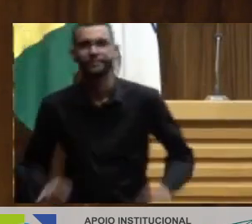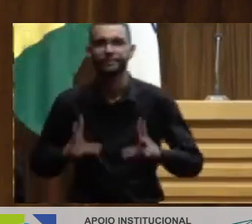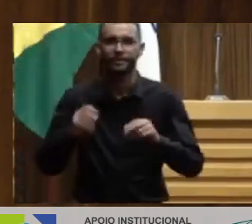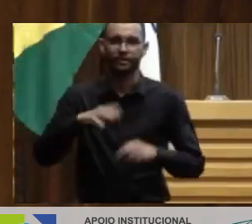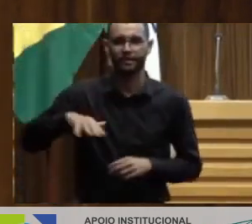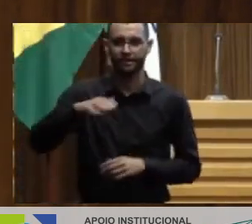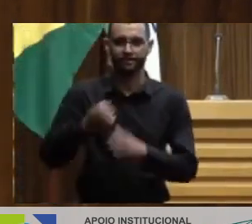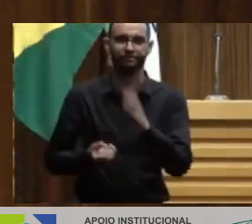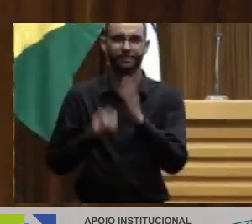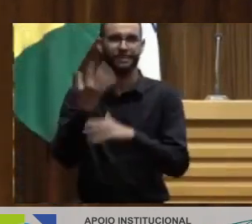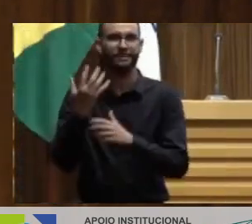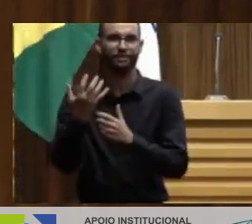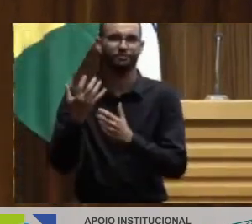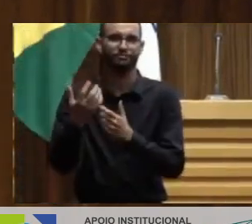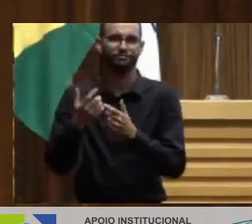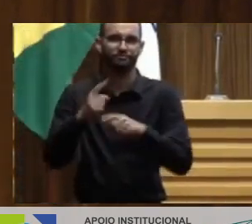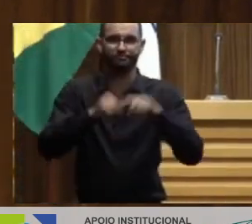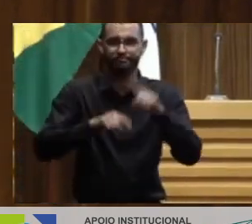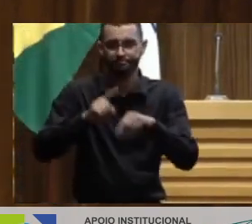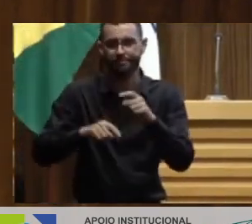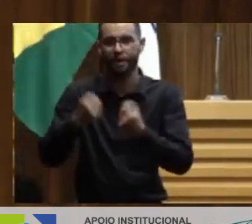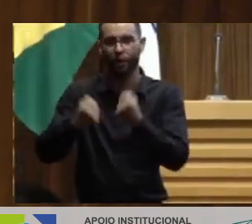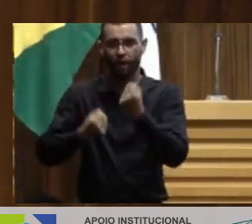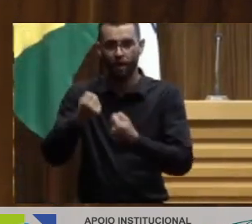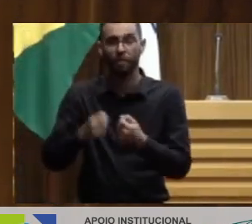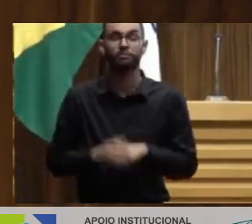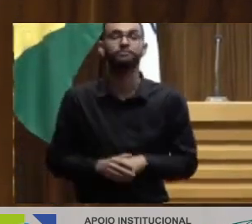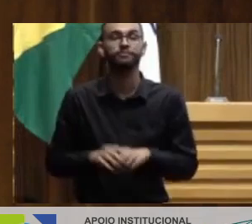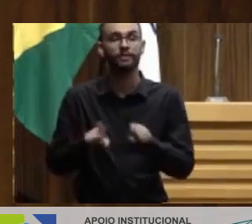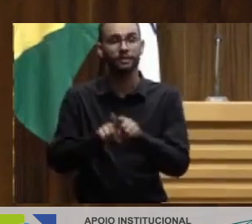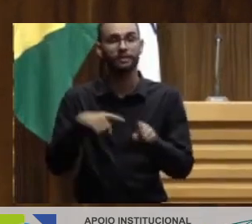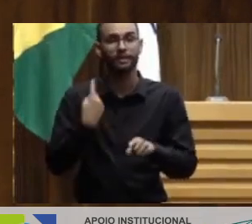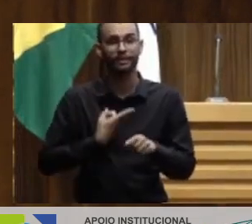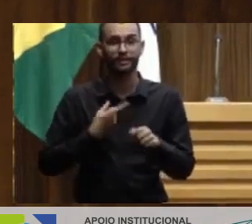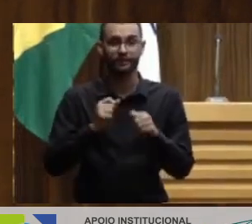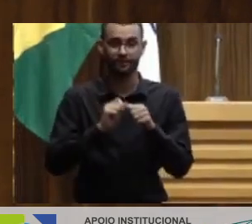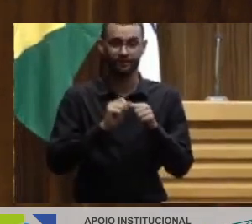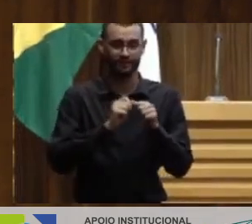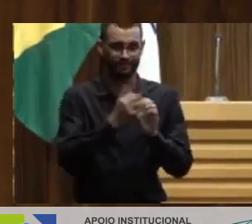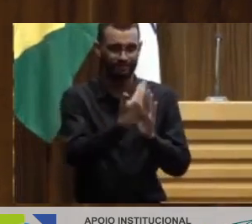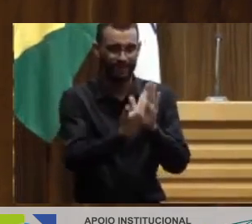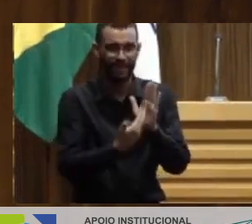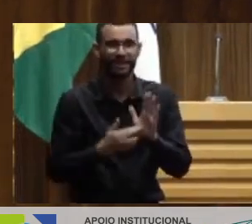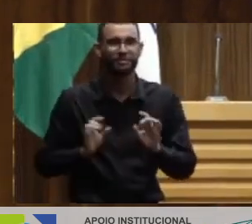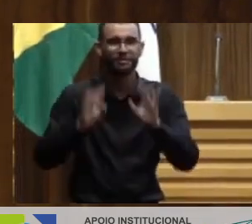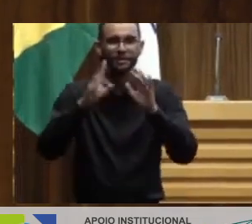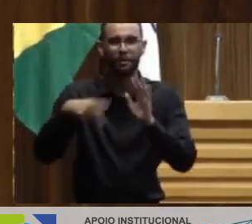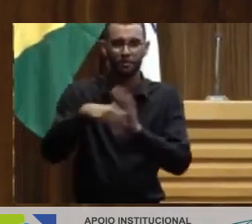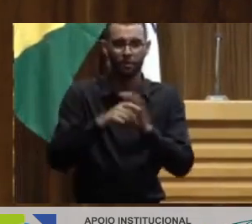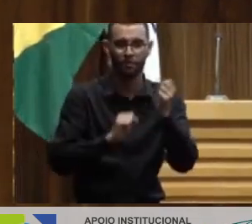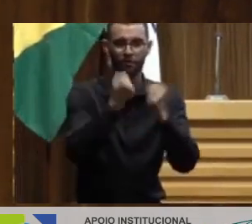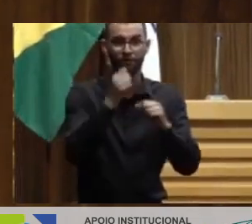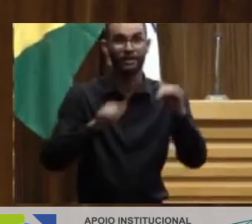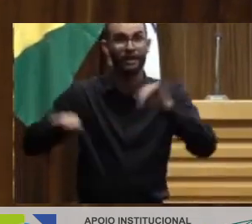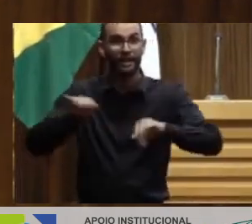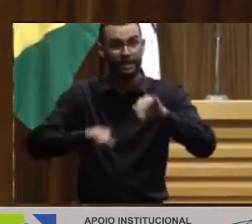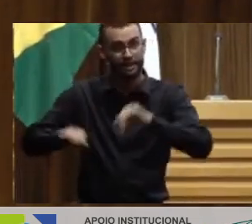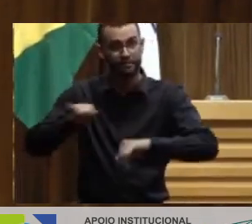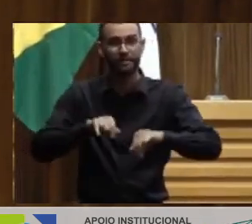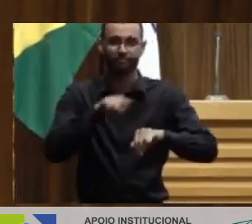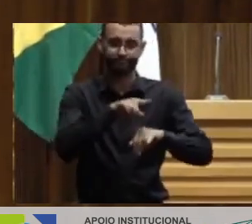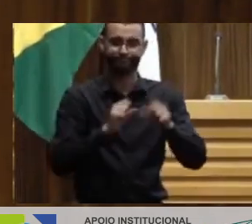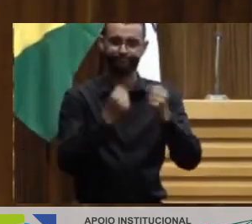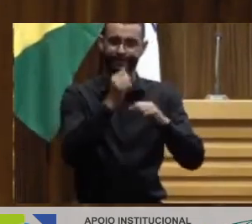autopeças. Depois, o REIC, fizemos o regime especial da indústria química com dificuldade de